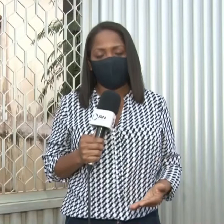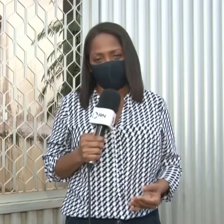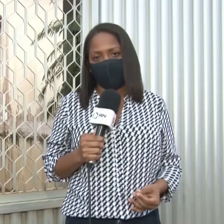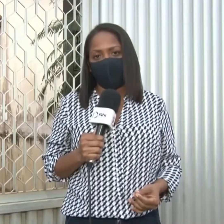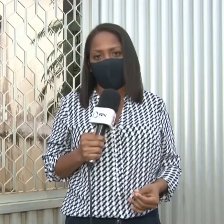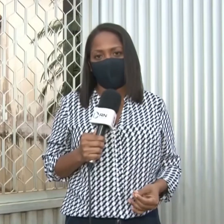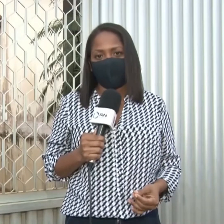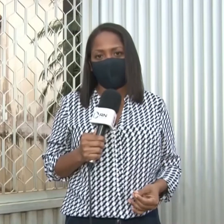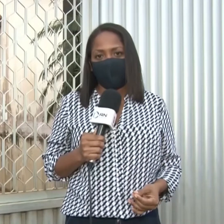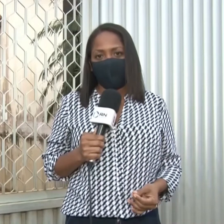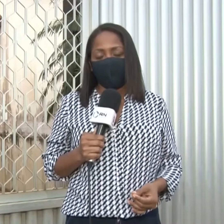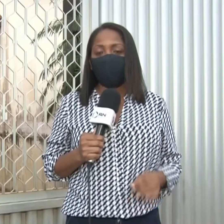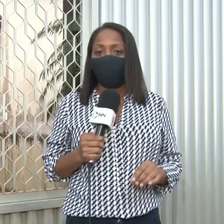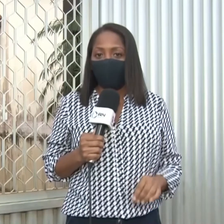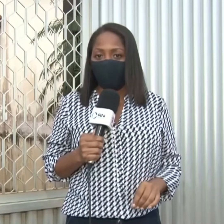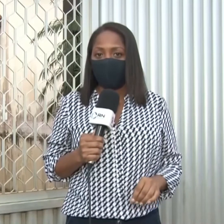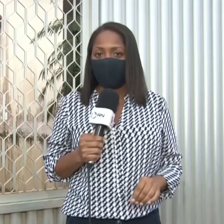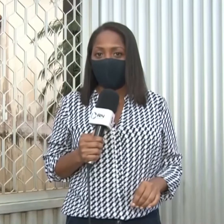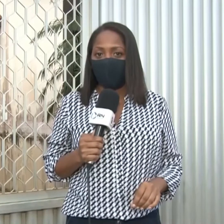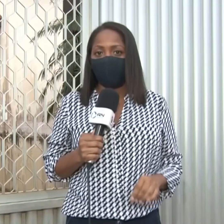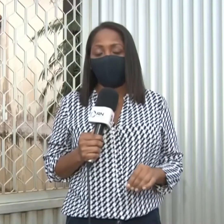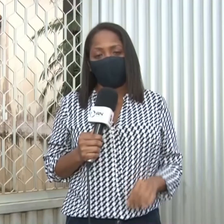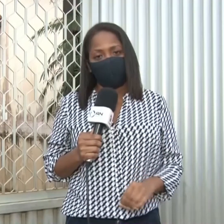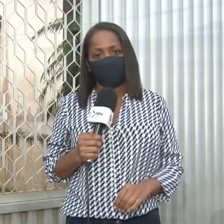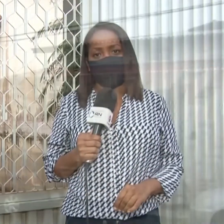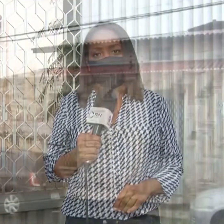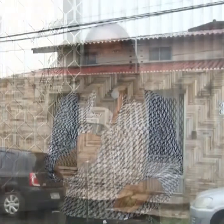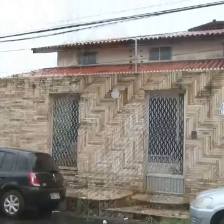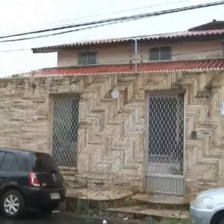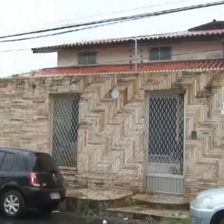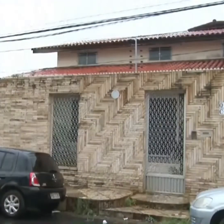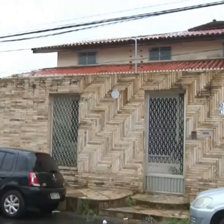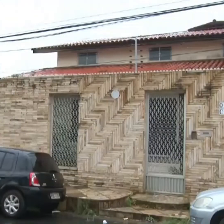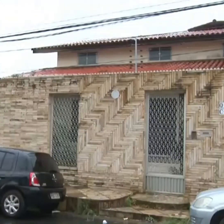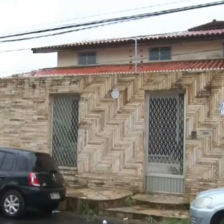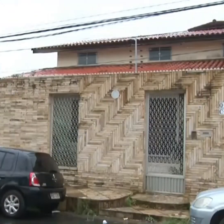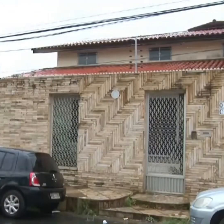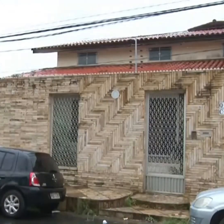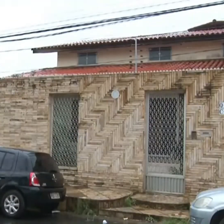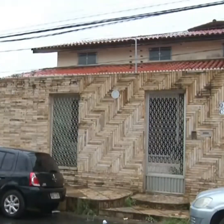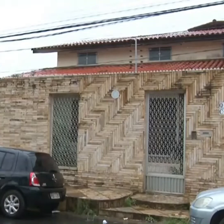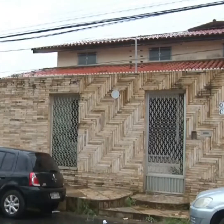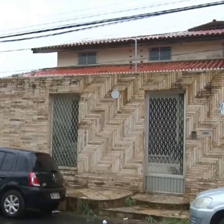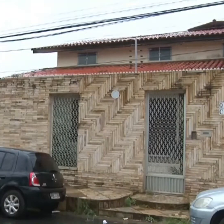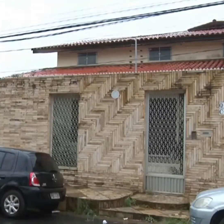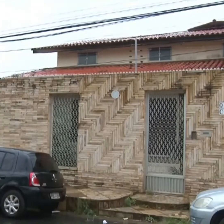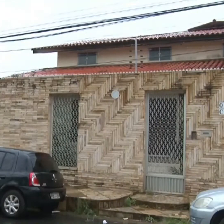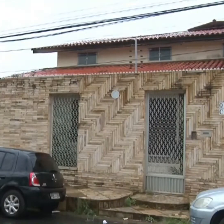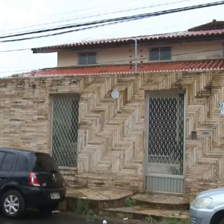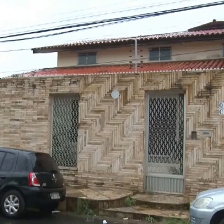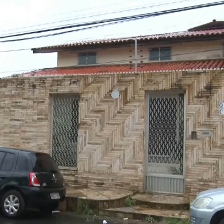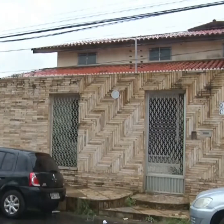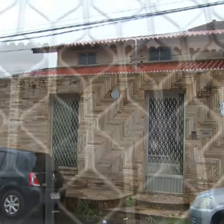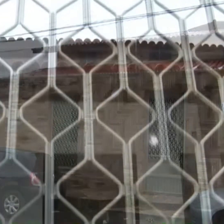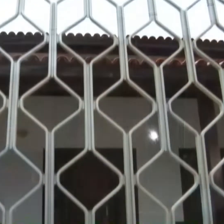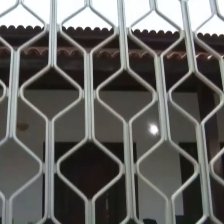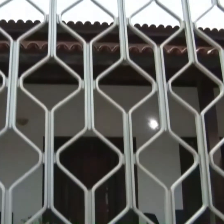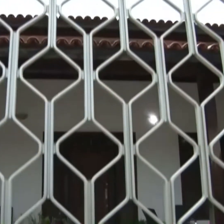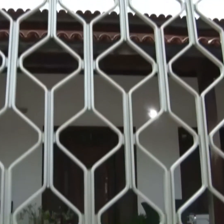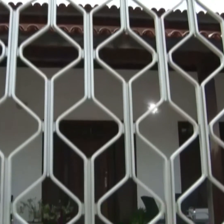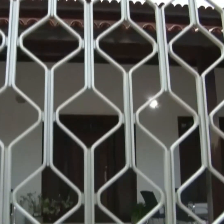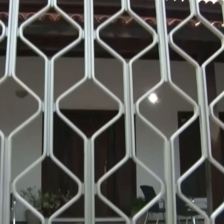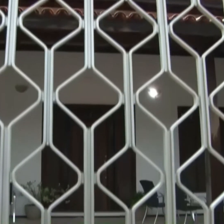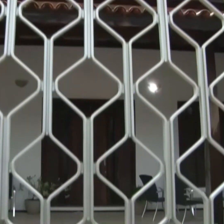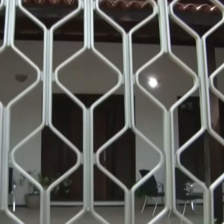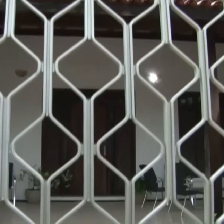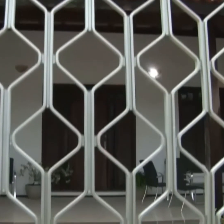ontem por familiares. Os corpos estavam dentro de um carro na garagem desta casa onde as duas moravam. Os